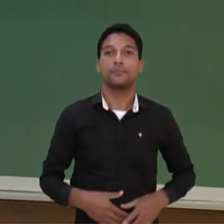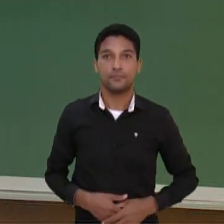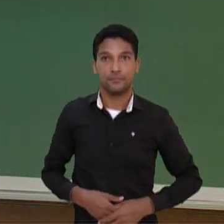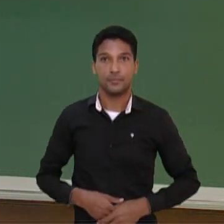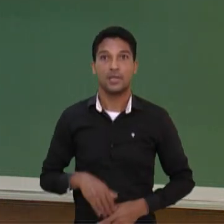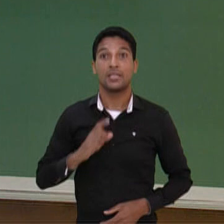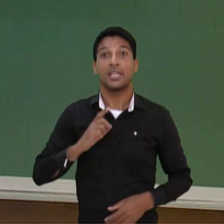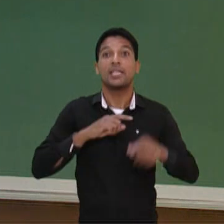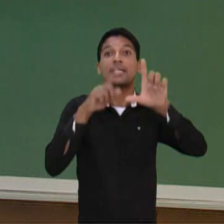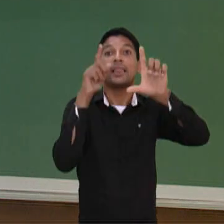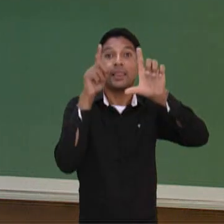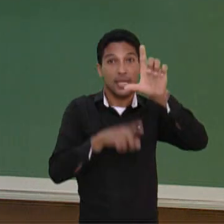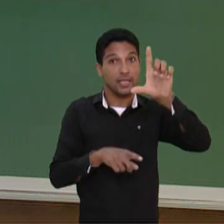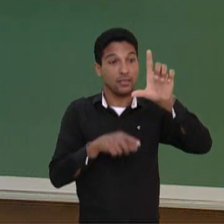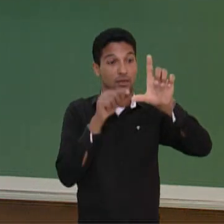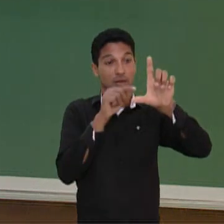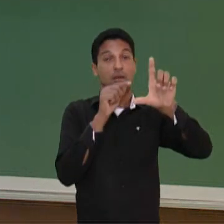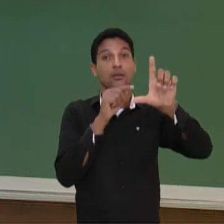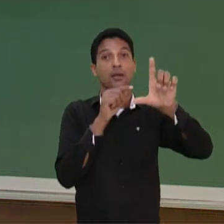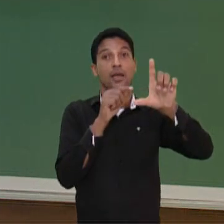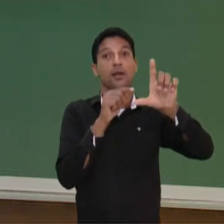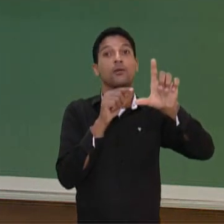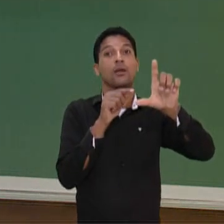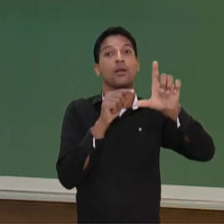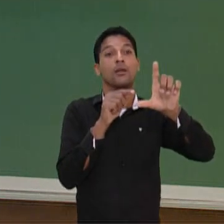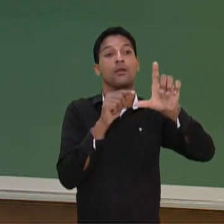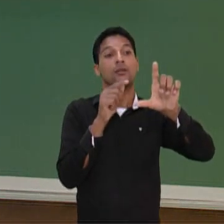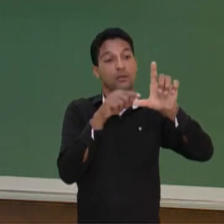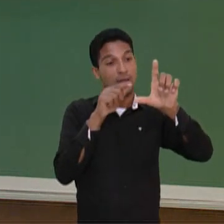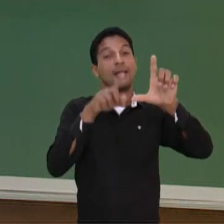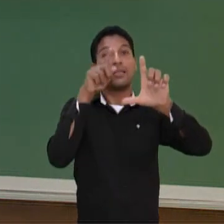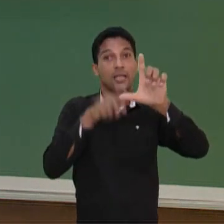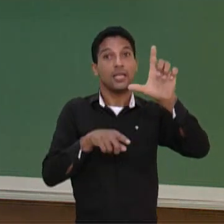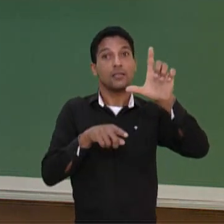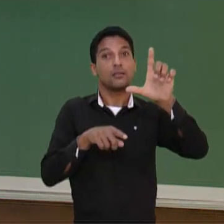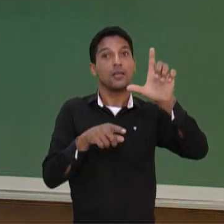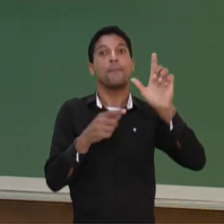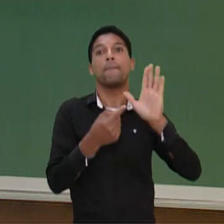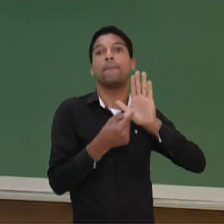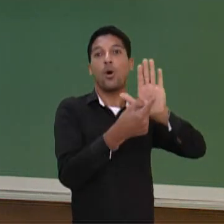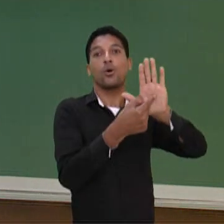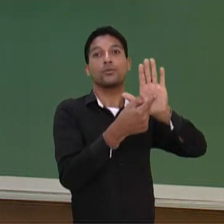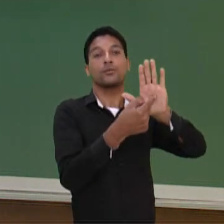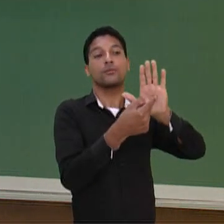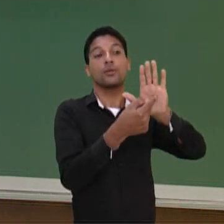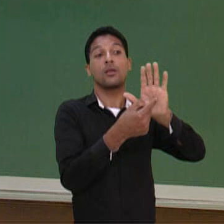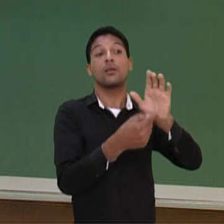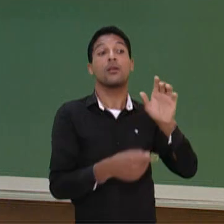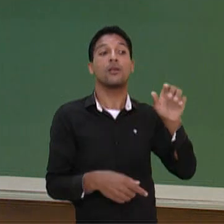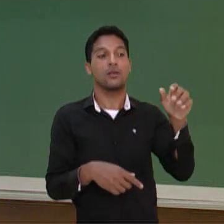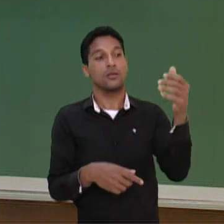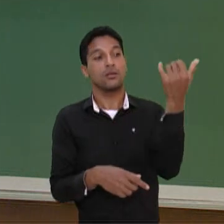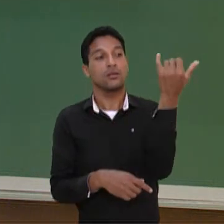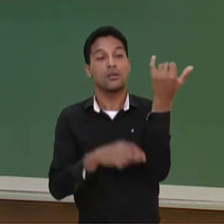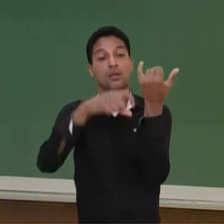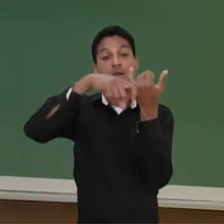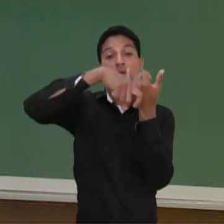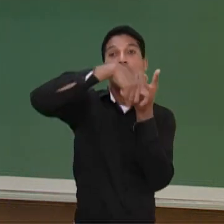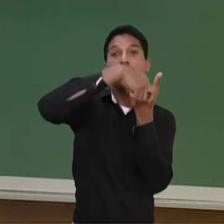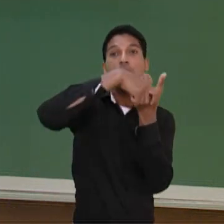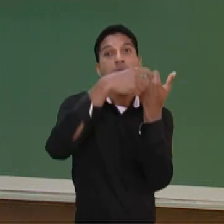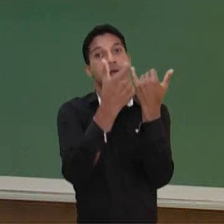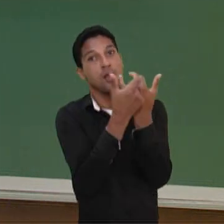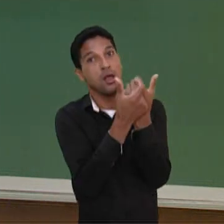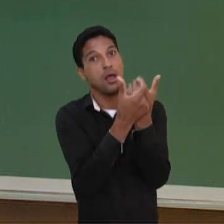por direcionar esse gráfico, né? Para cima ou para baixo. Ele direciona essa curva. Direciona a parábola com cavidade para baixo, o interior dela voltado para